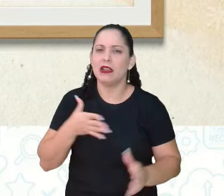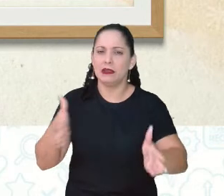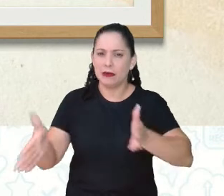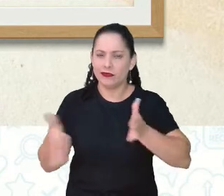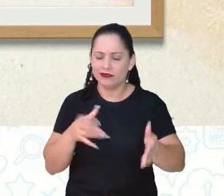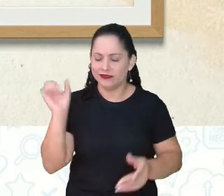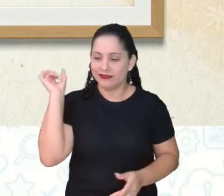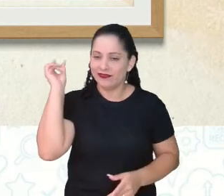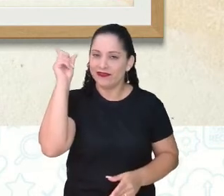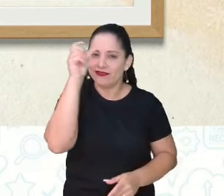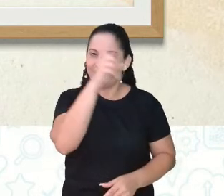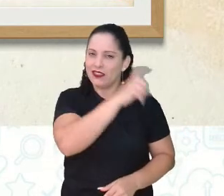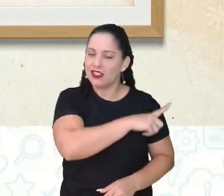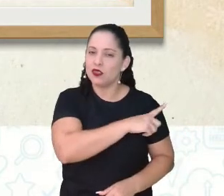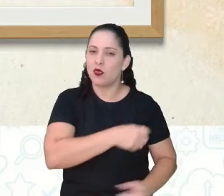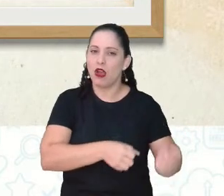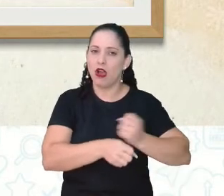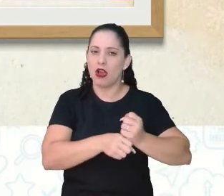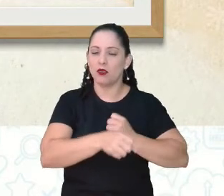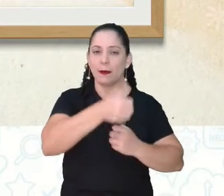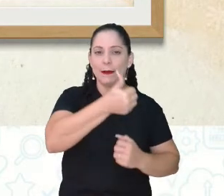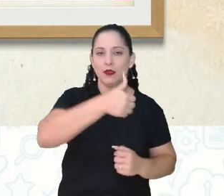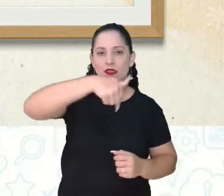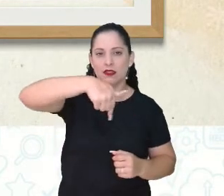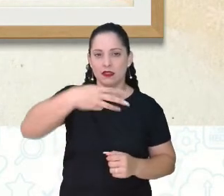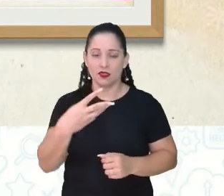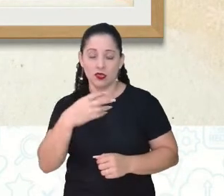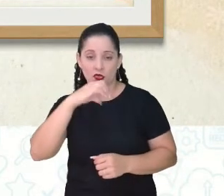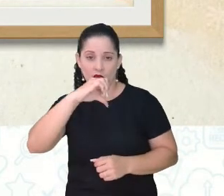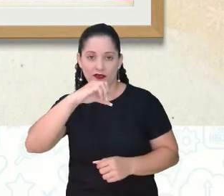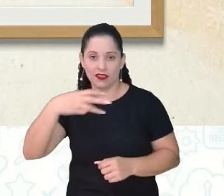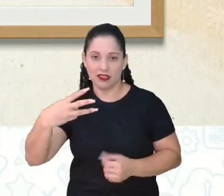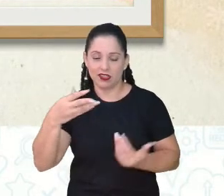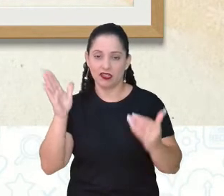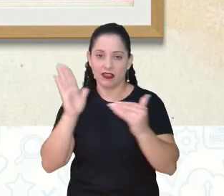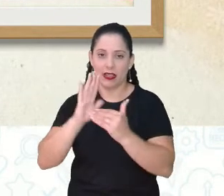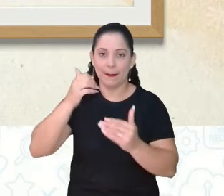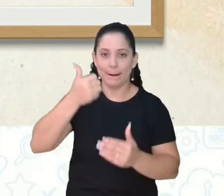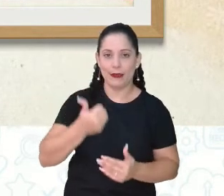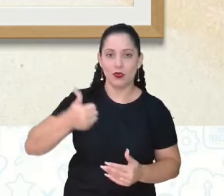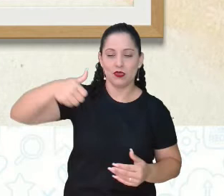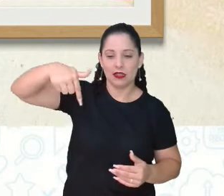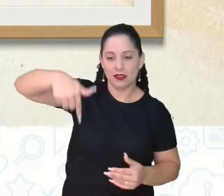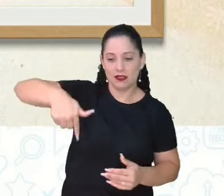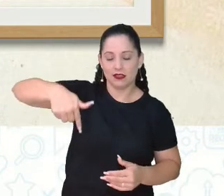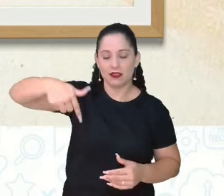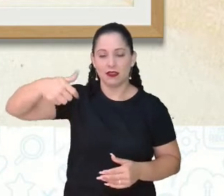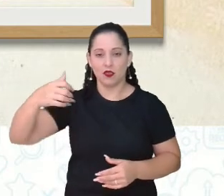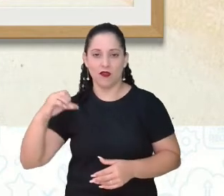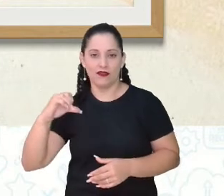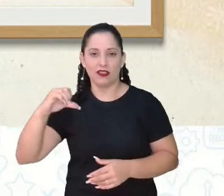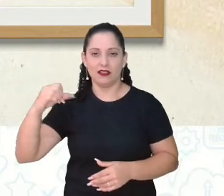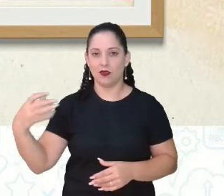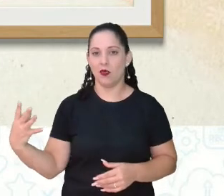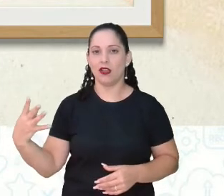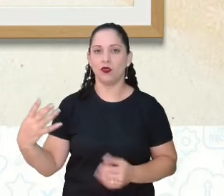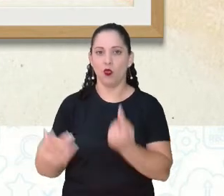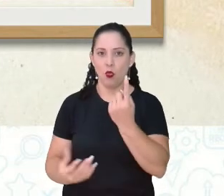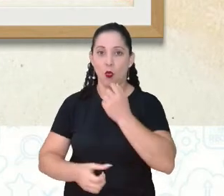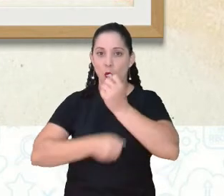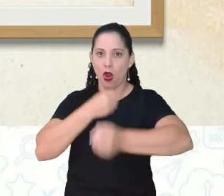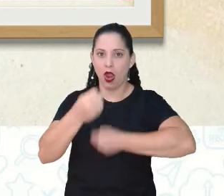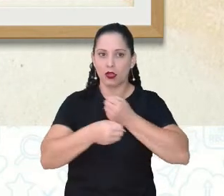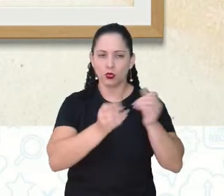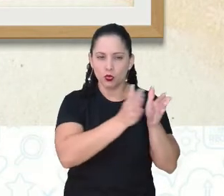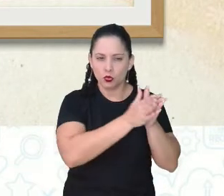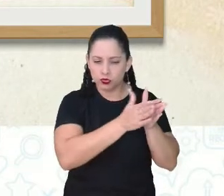ficou conhecido, foi de 1793 a 1794. Um ano apenas, né? Mas veja quantas